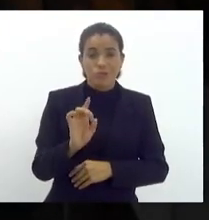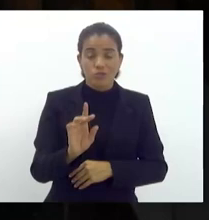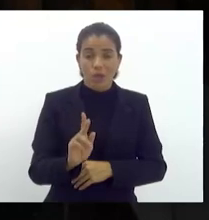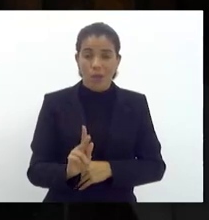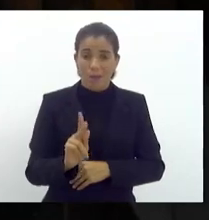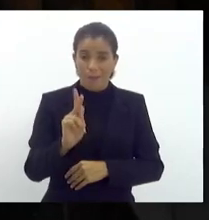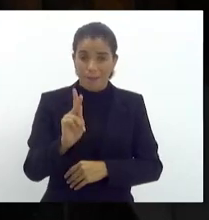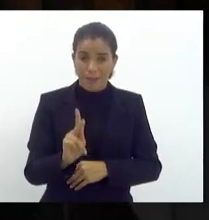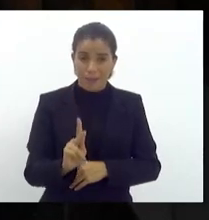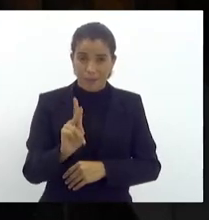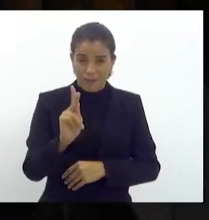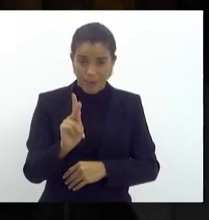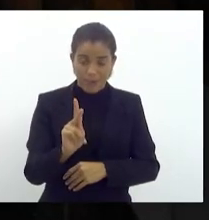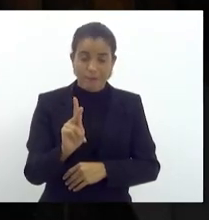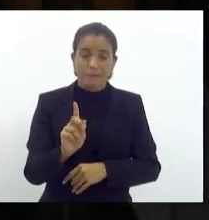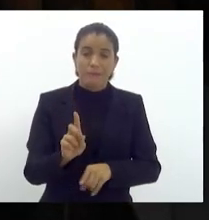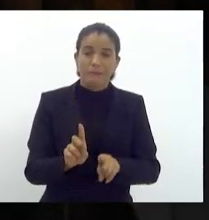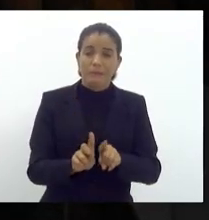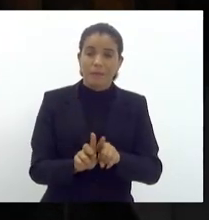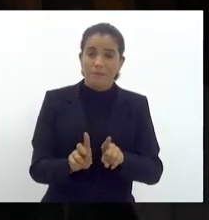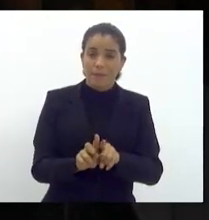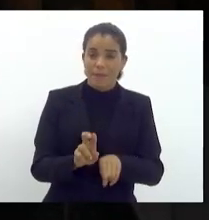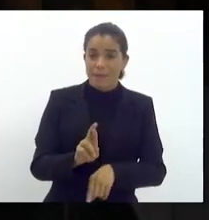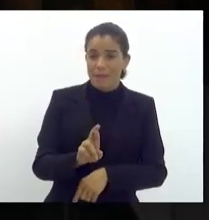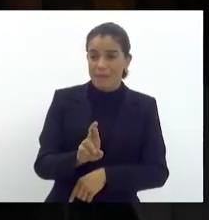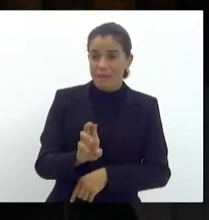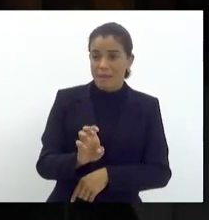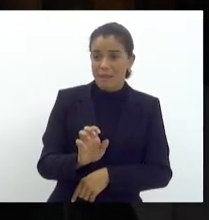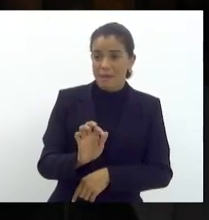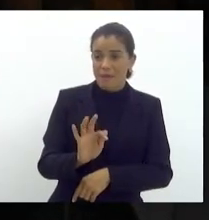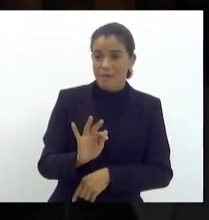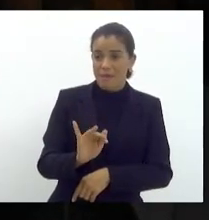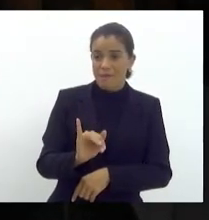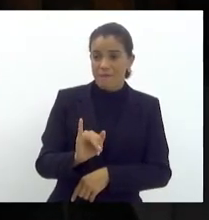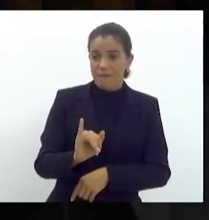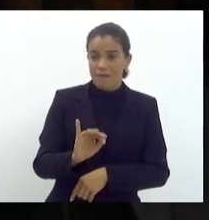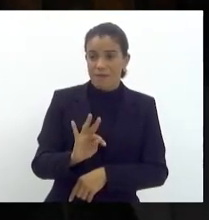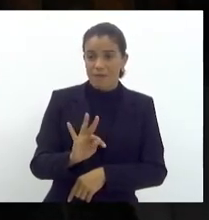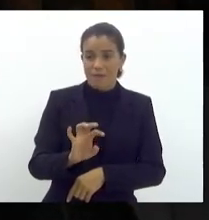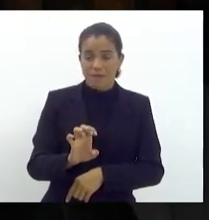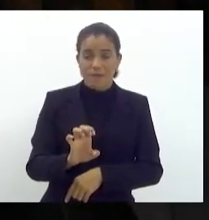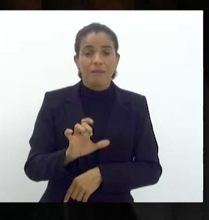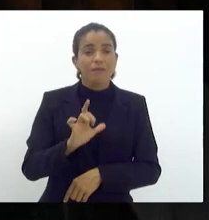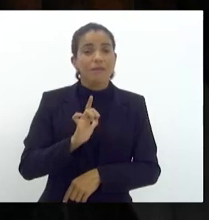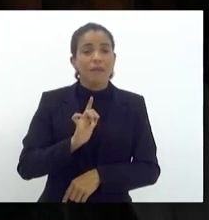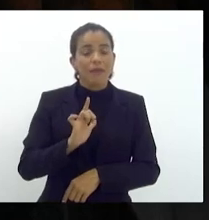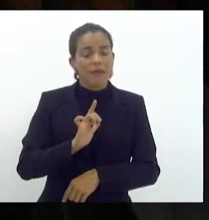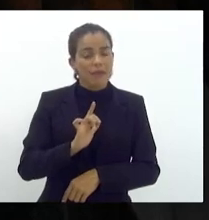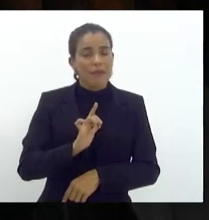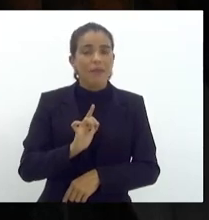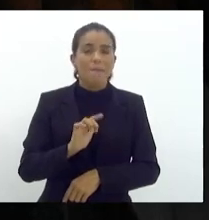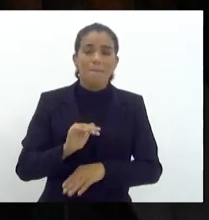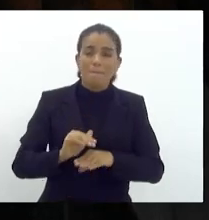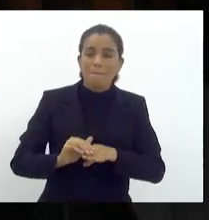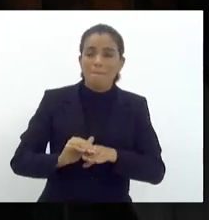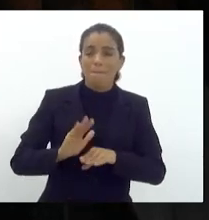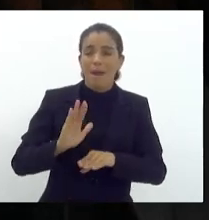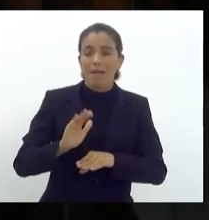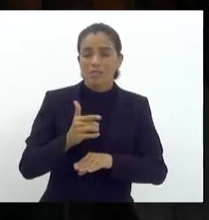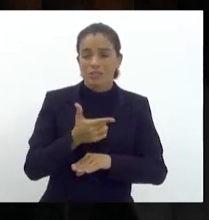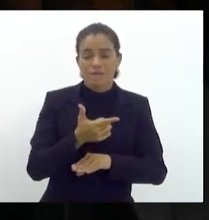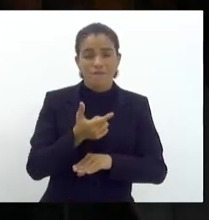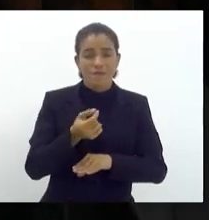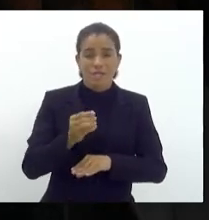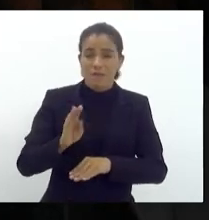Petrobras e a refit tem escritos na dívida ativa mas de